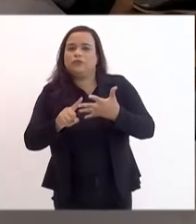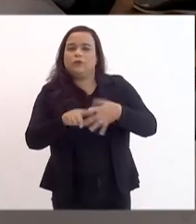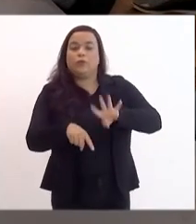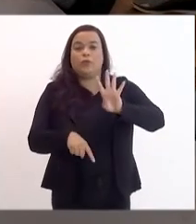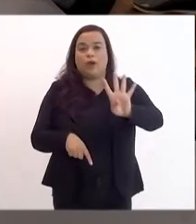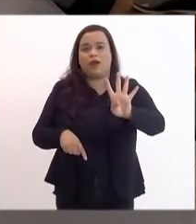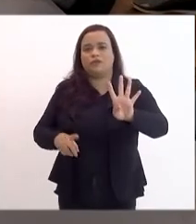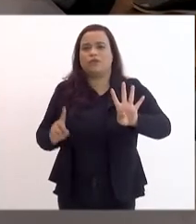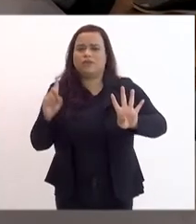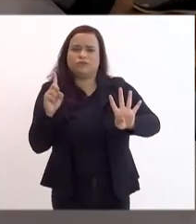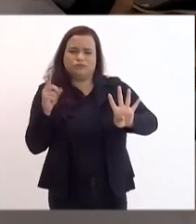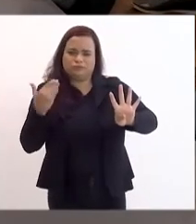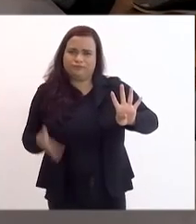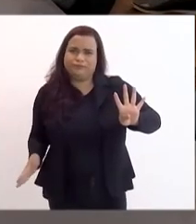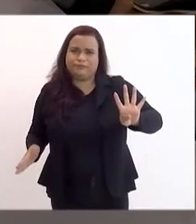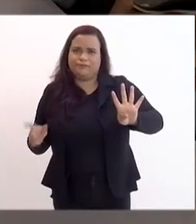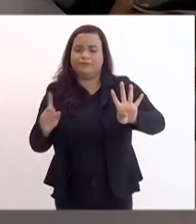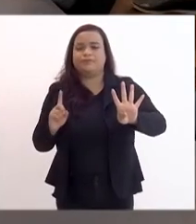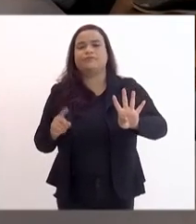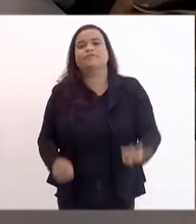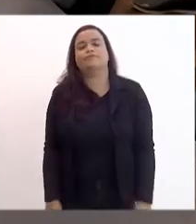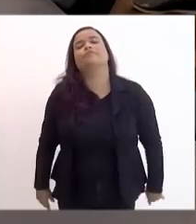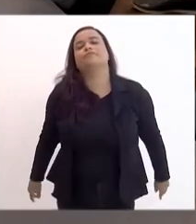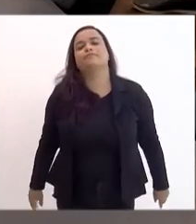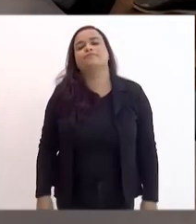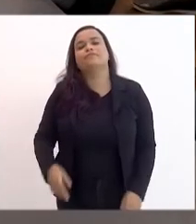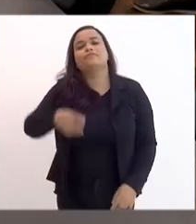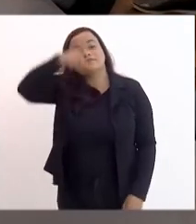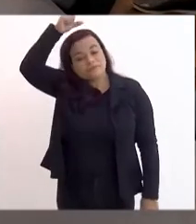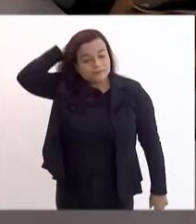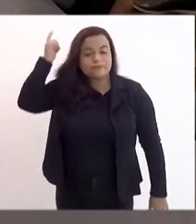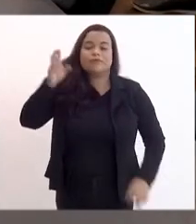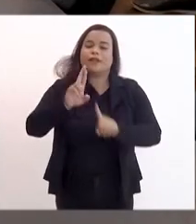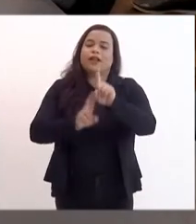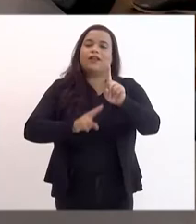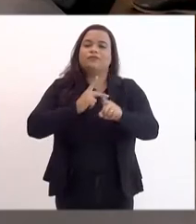4-1. Voto o deputado Luiz Paulo, relator do vencido.